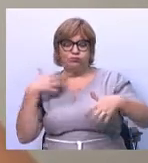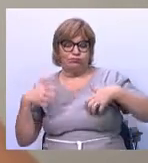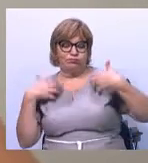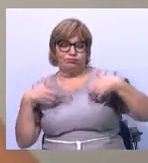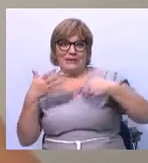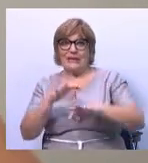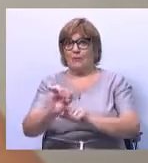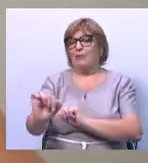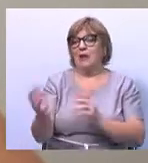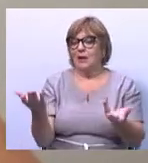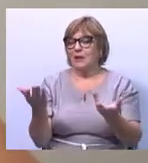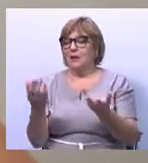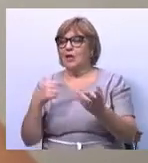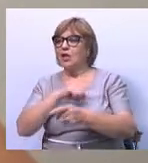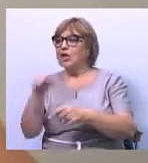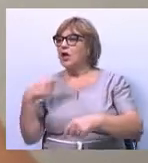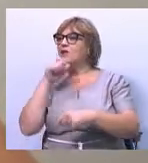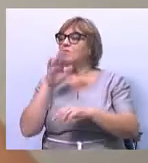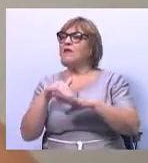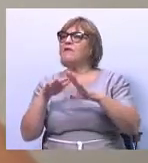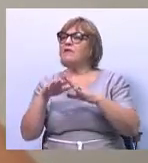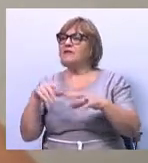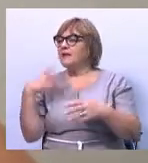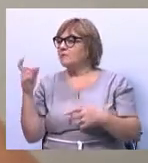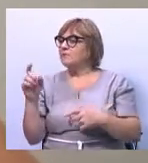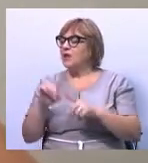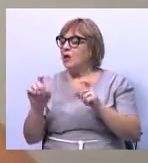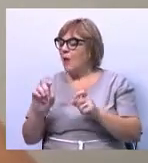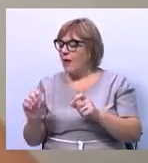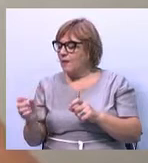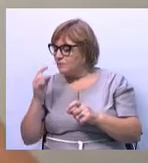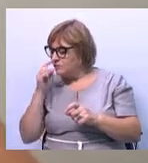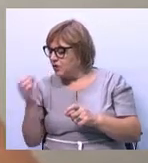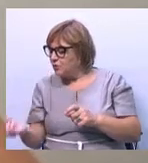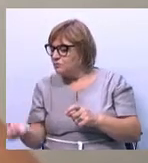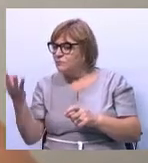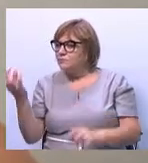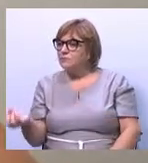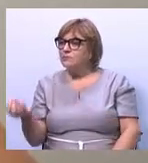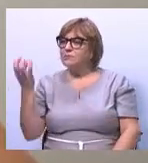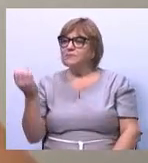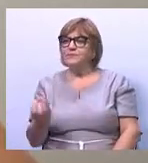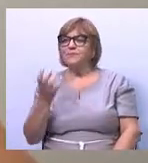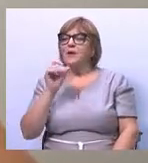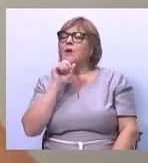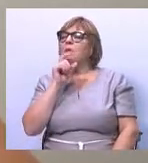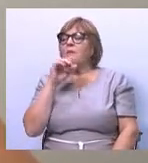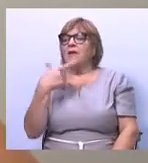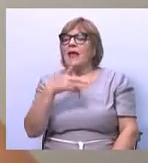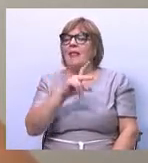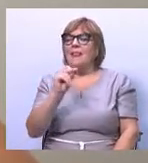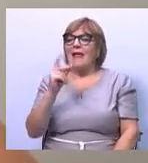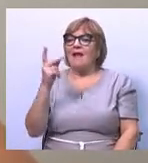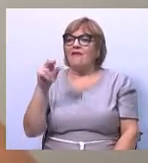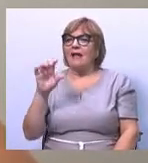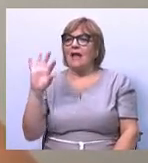uma criança, o facto de nós podermos fazer uma difusão, por exemplo, de um lavanda, é uma forma excelente de nós podermos ter